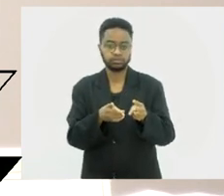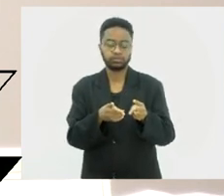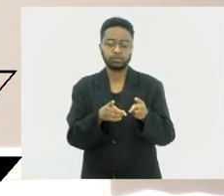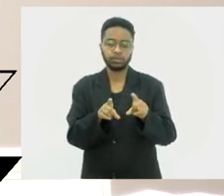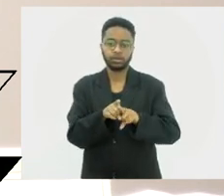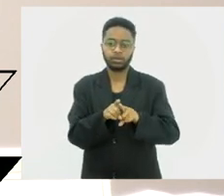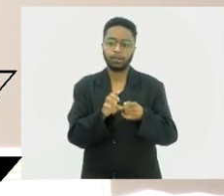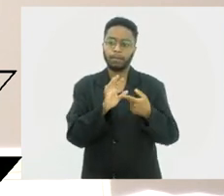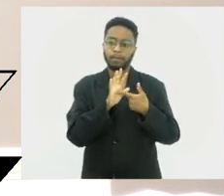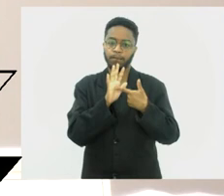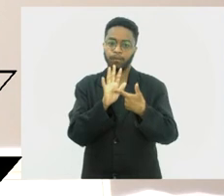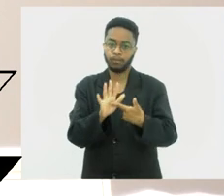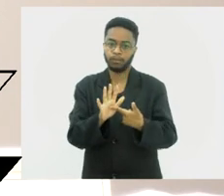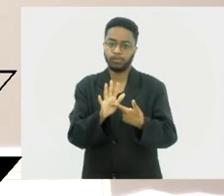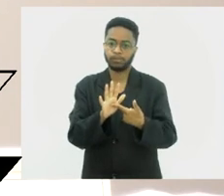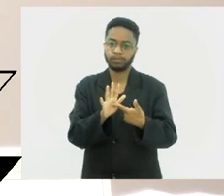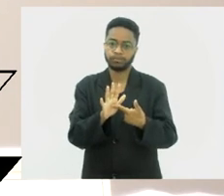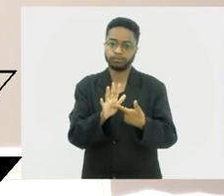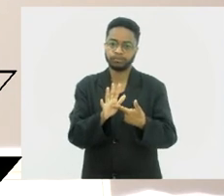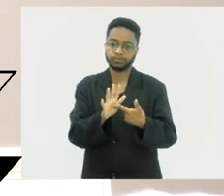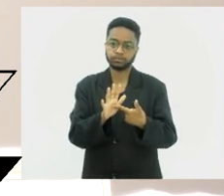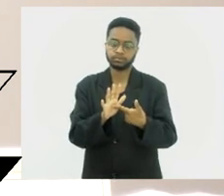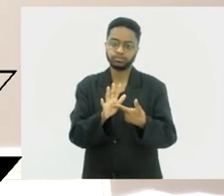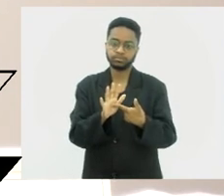Define melhor